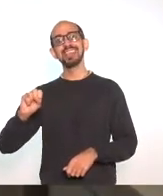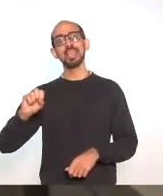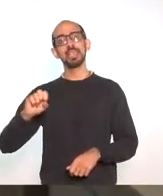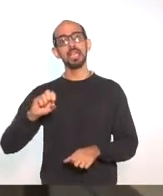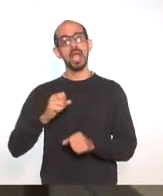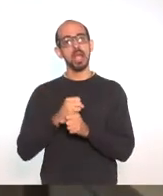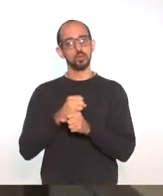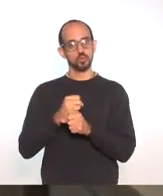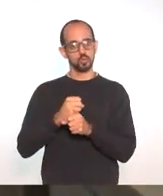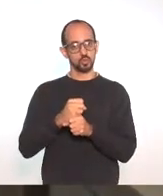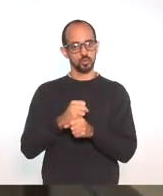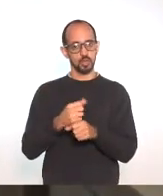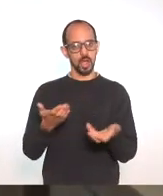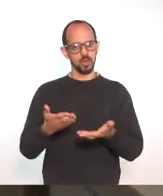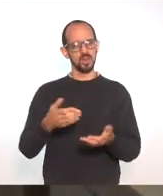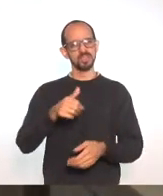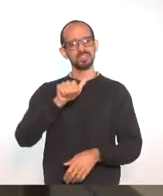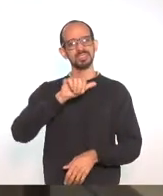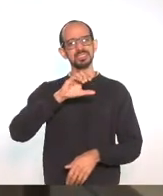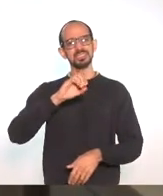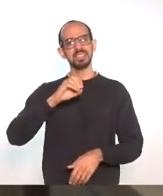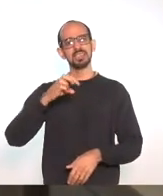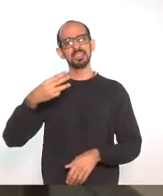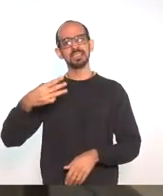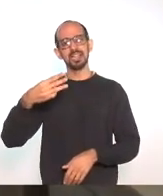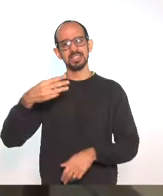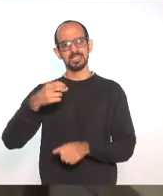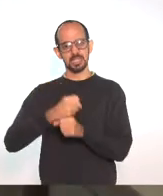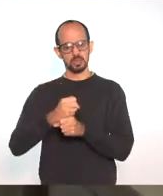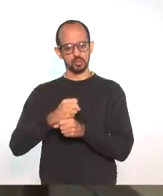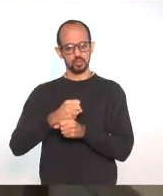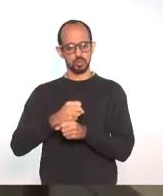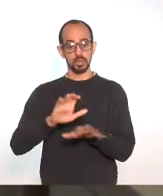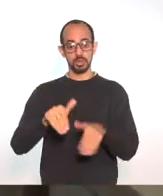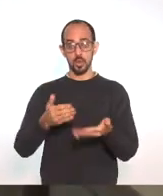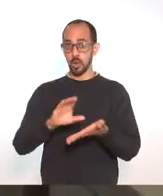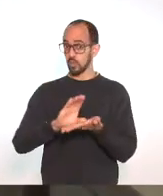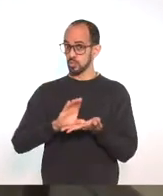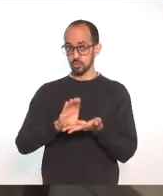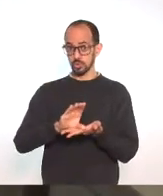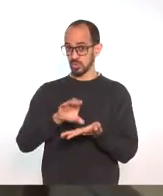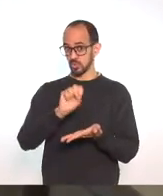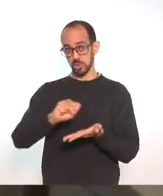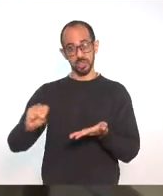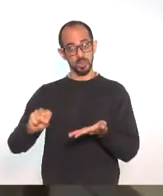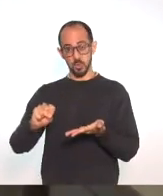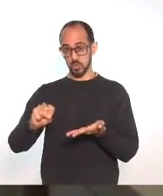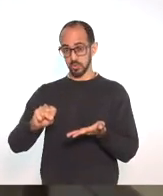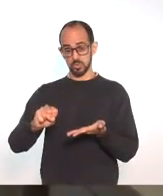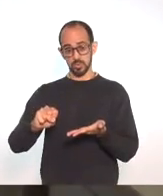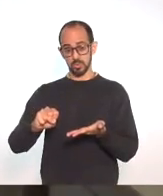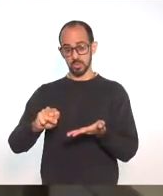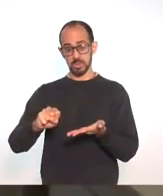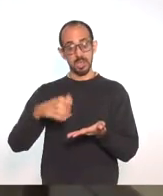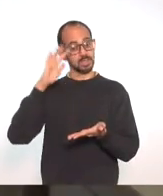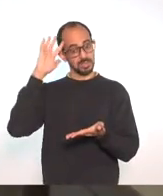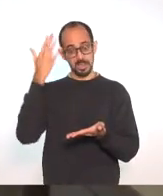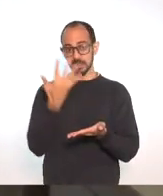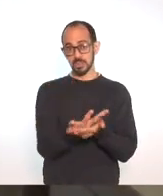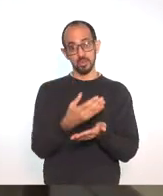o vídeo consequência nem a carta de 88 nem as decisões do